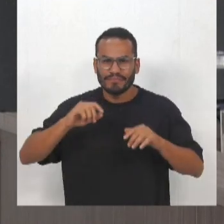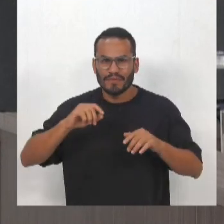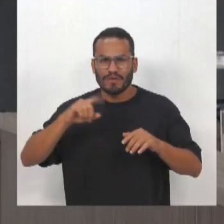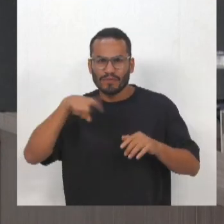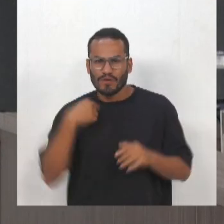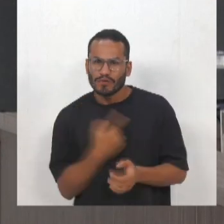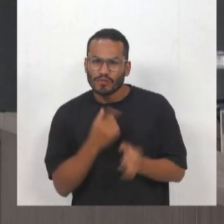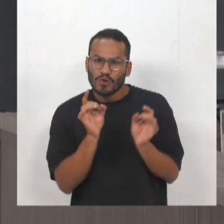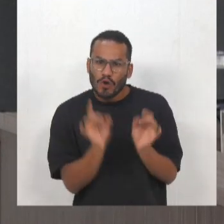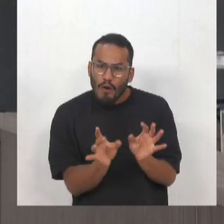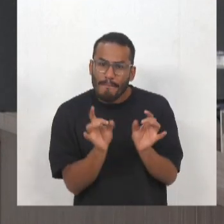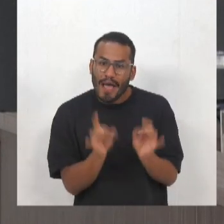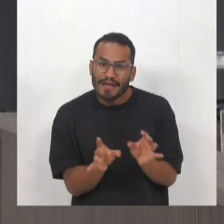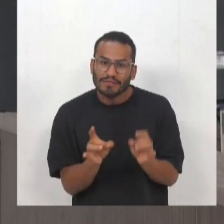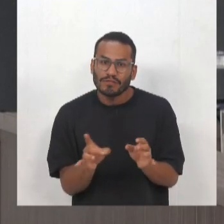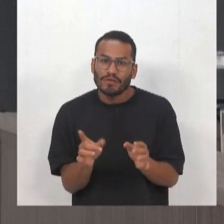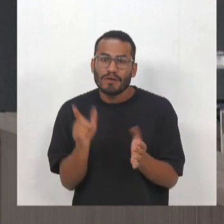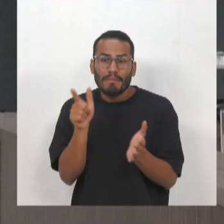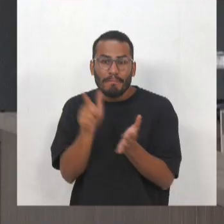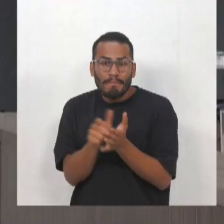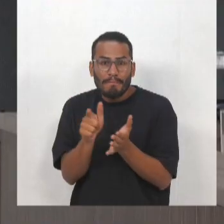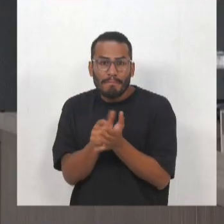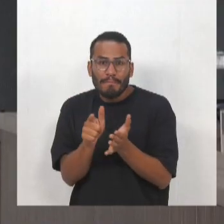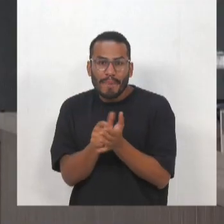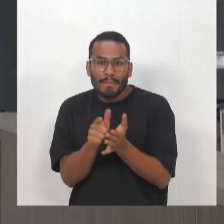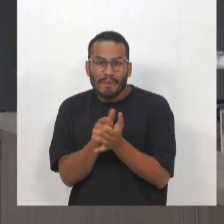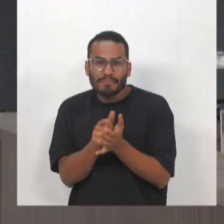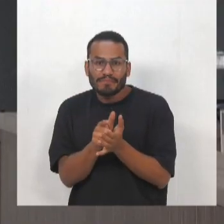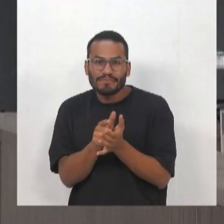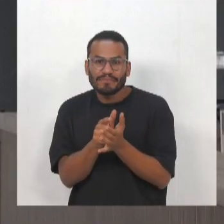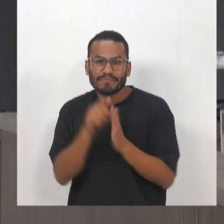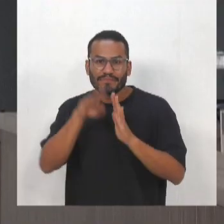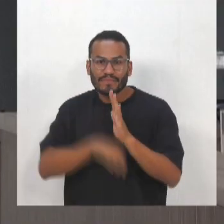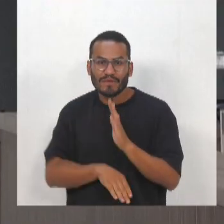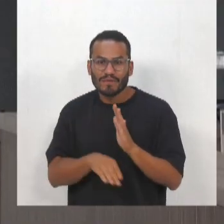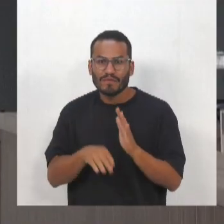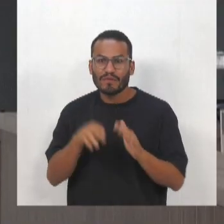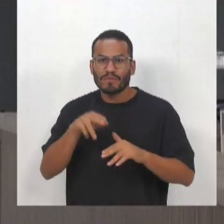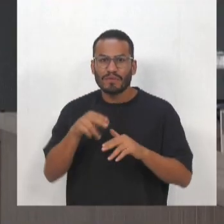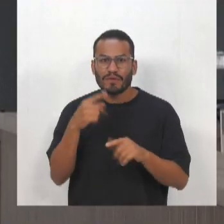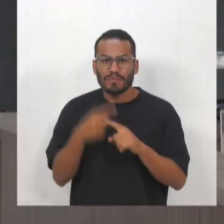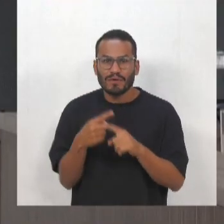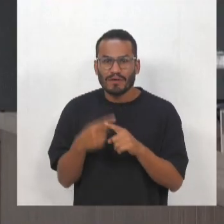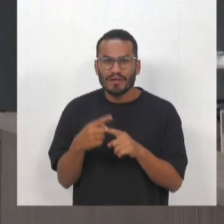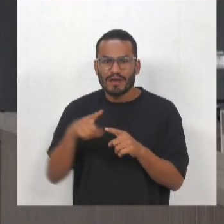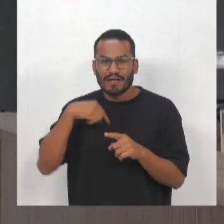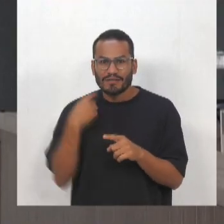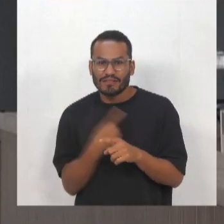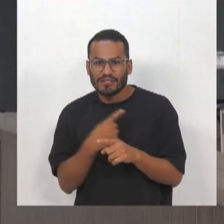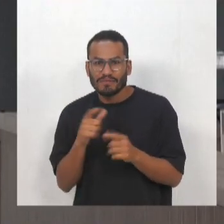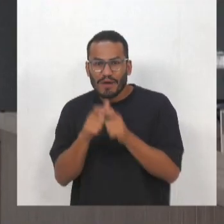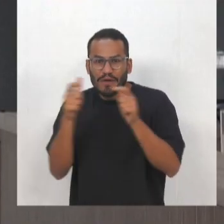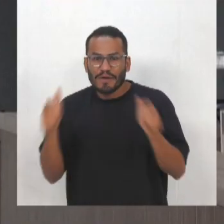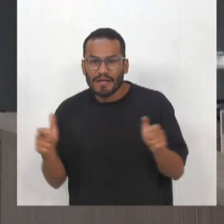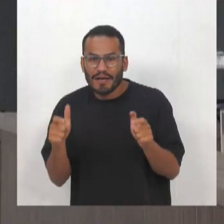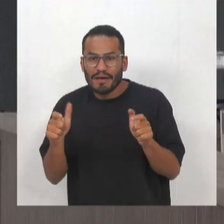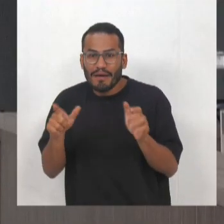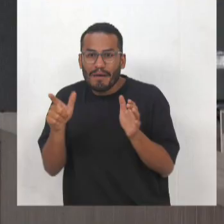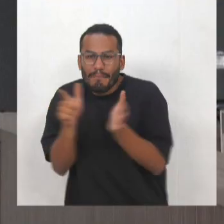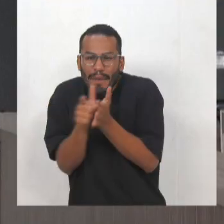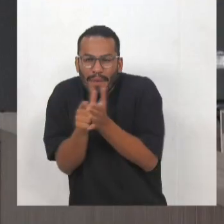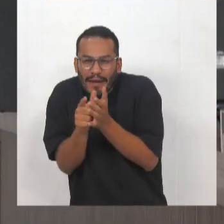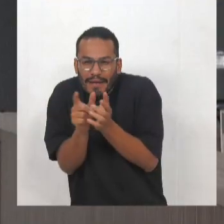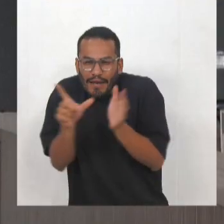nosso comércio de papelarias teve um desfalque absolutamente severo. A gente condenou a maioria das pequenas papelarias